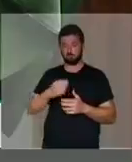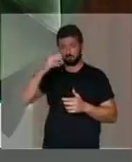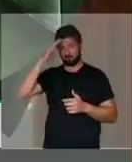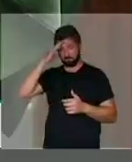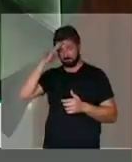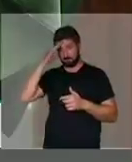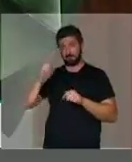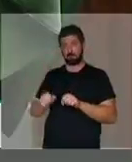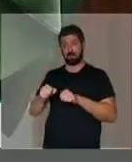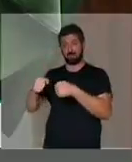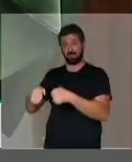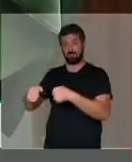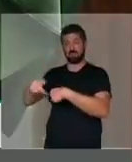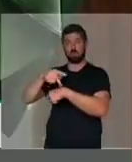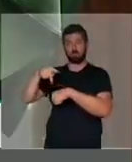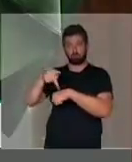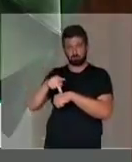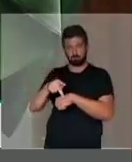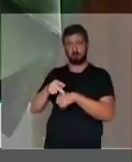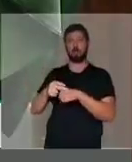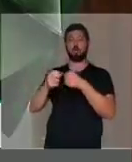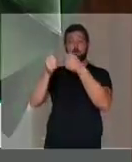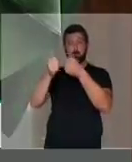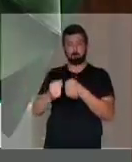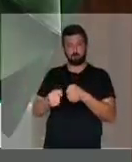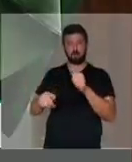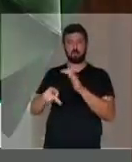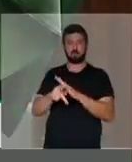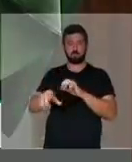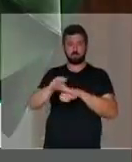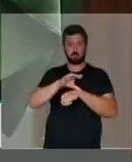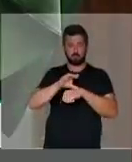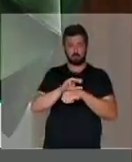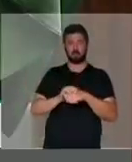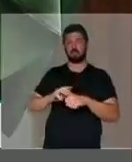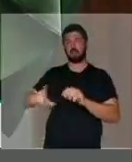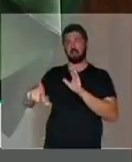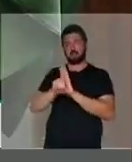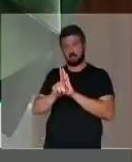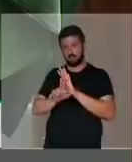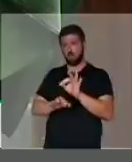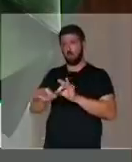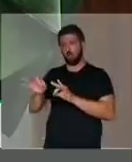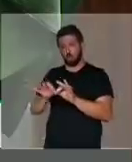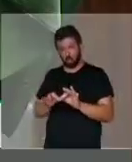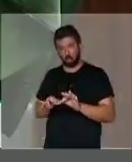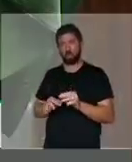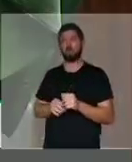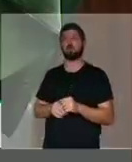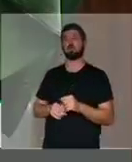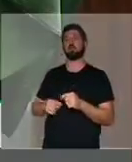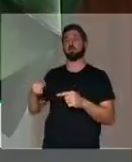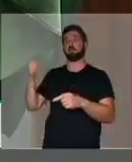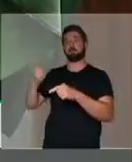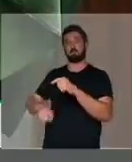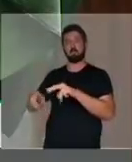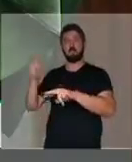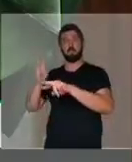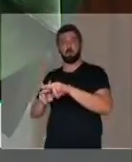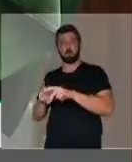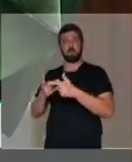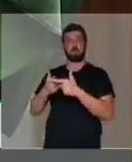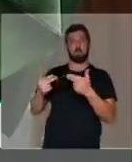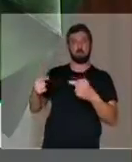na defesa da pátria, na garantia dos poderes constitucionais, da lei e da ordem e na repressão de ilícitos é considerada